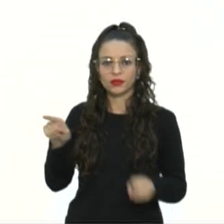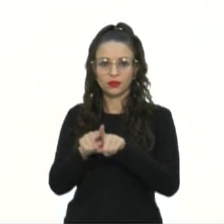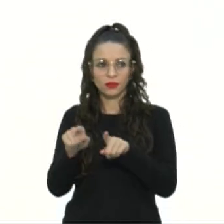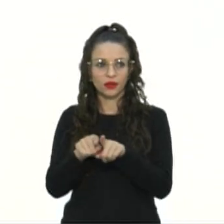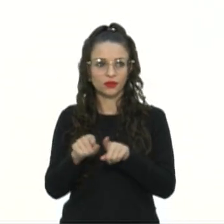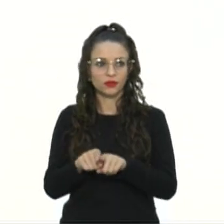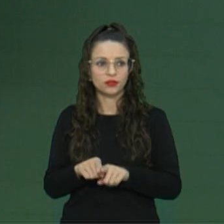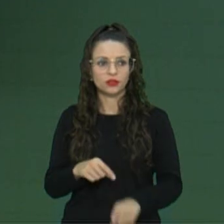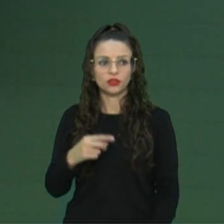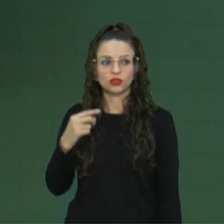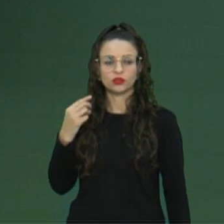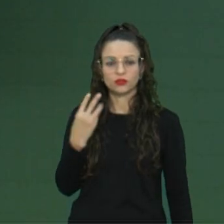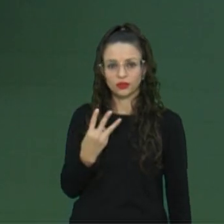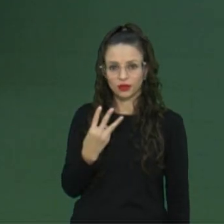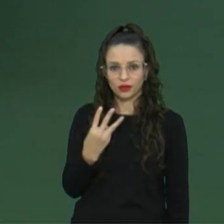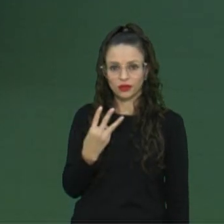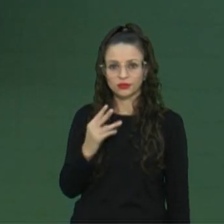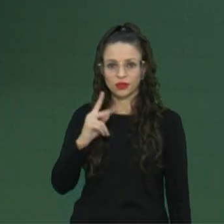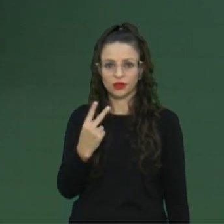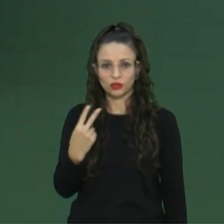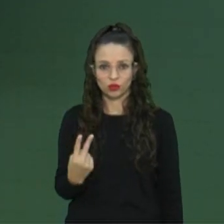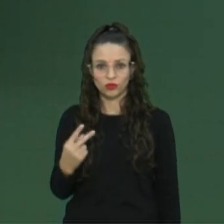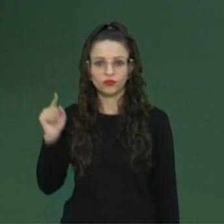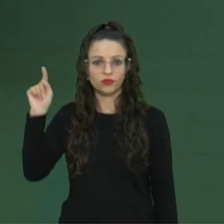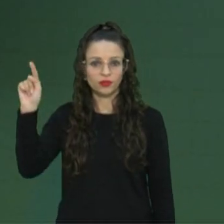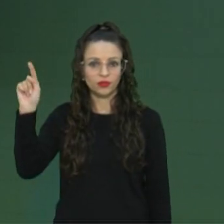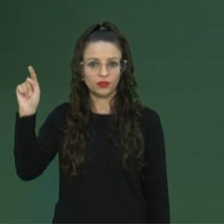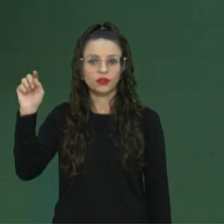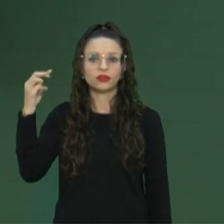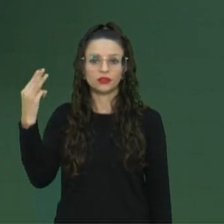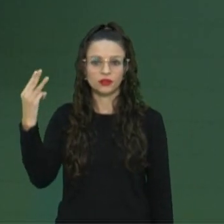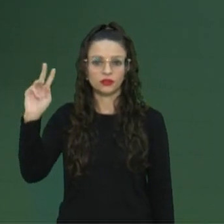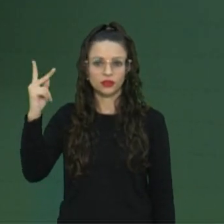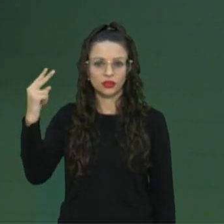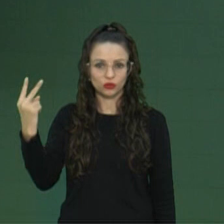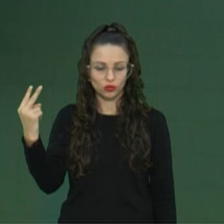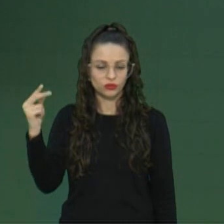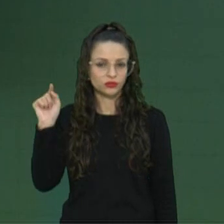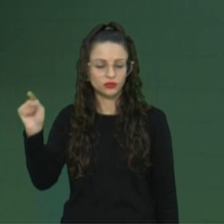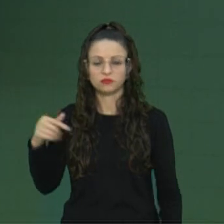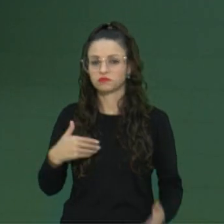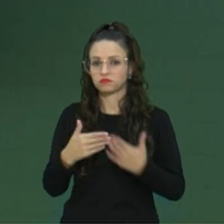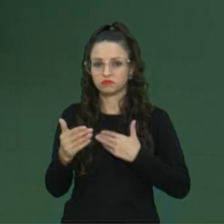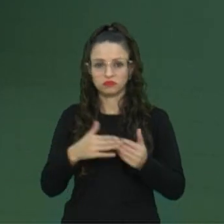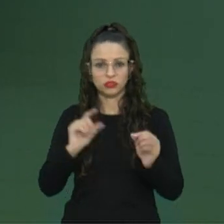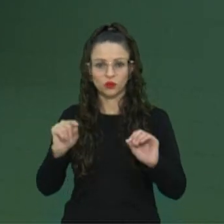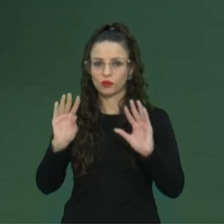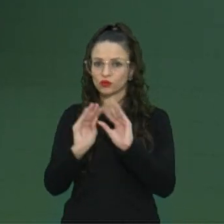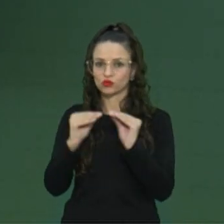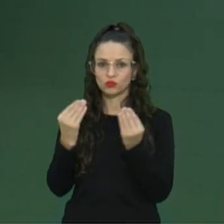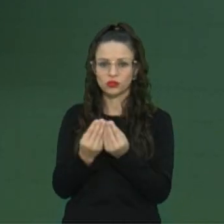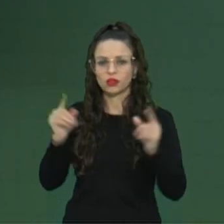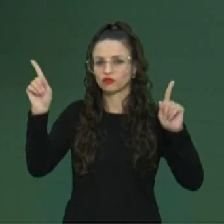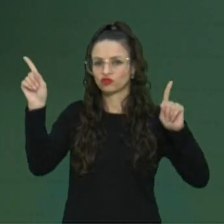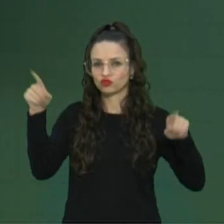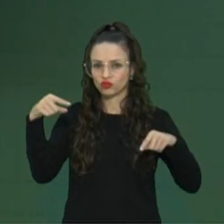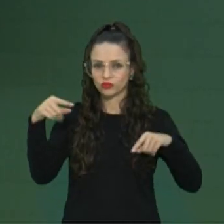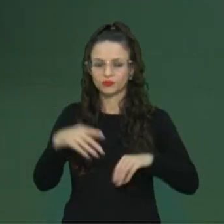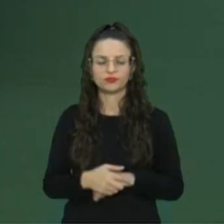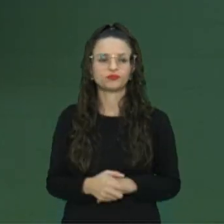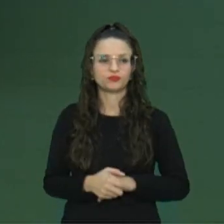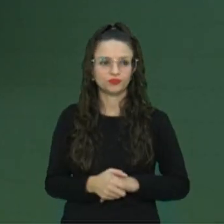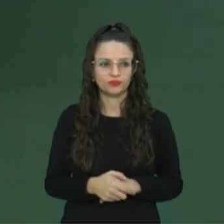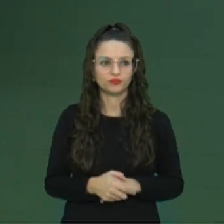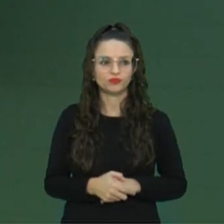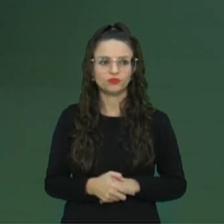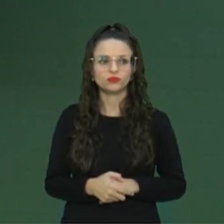tenho 3H2 desse lado, 3H2 lá do outro, não me interessa essa substância, vou cortar fora.